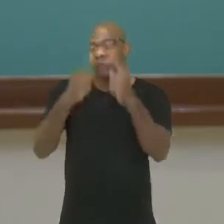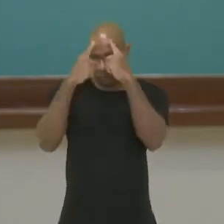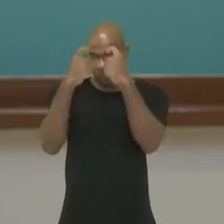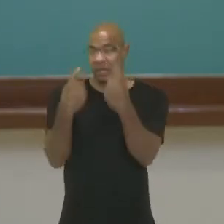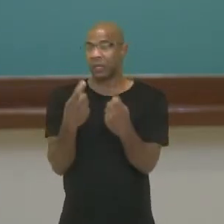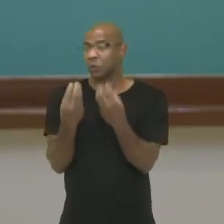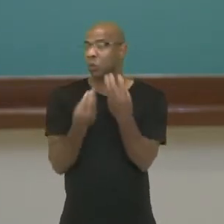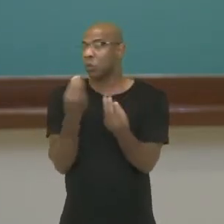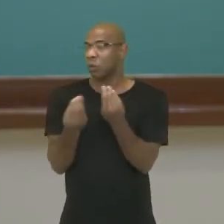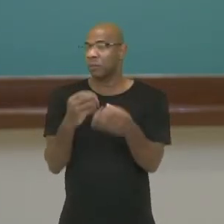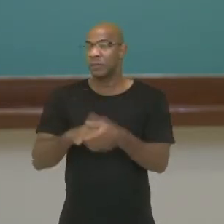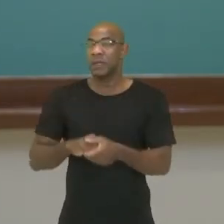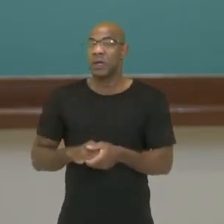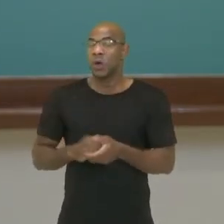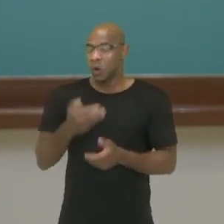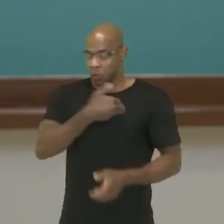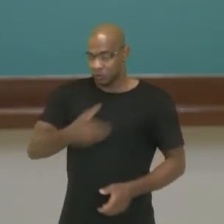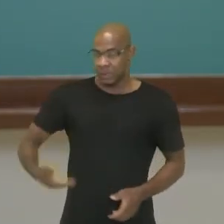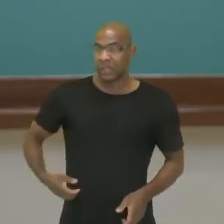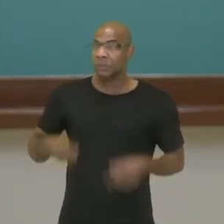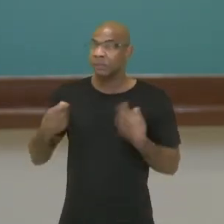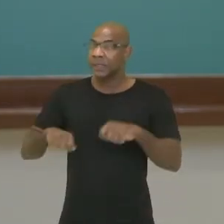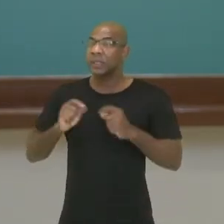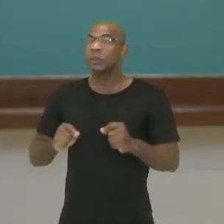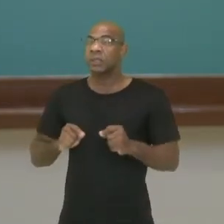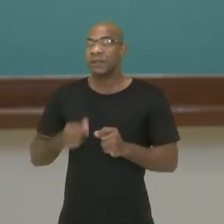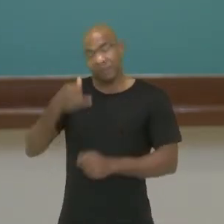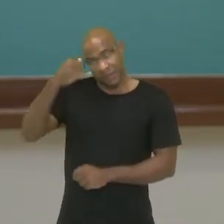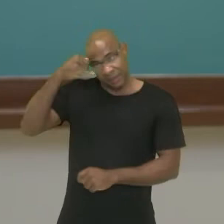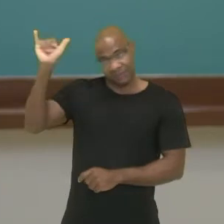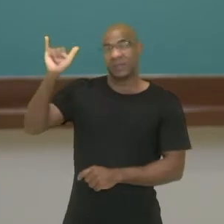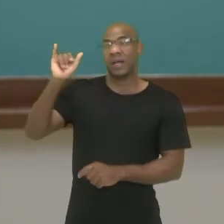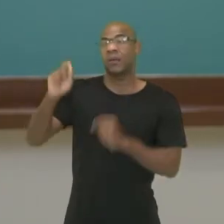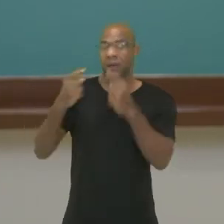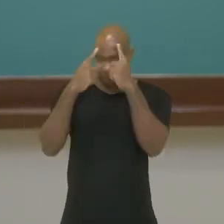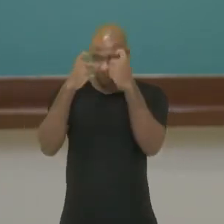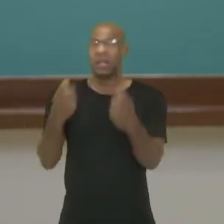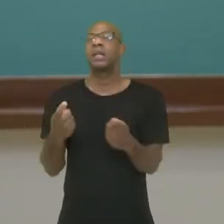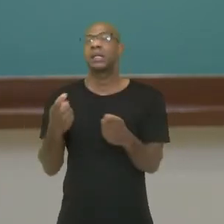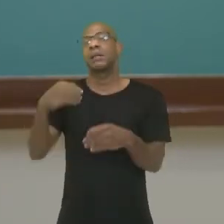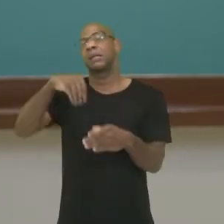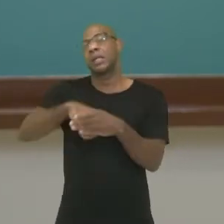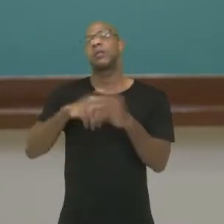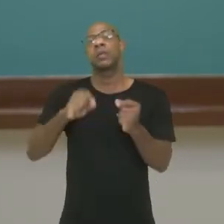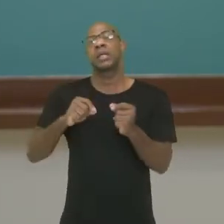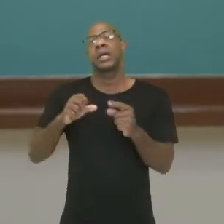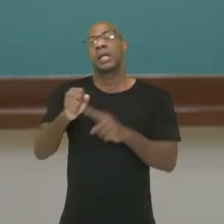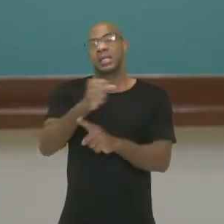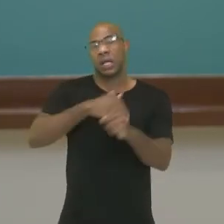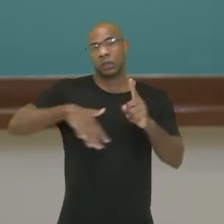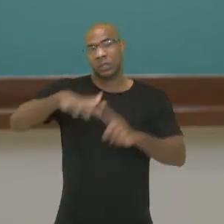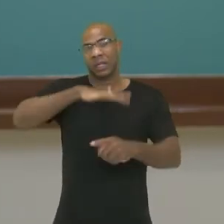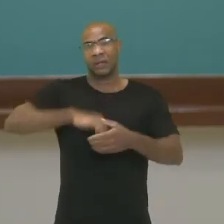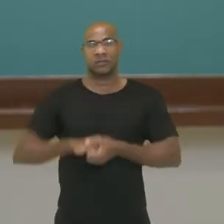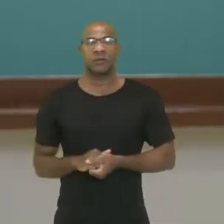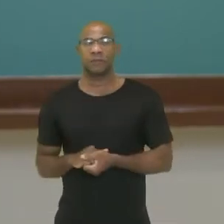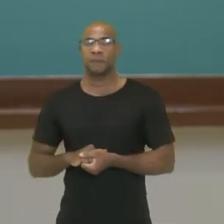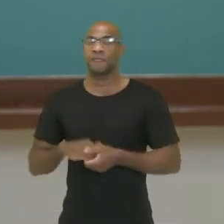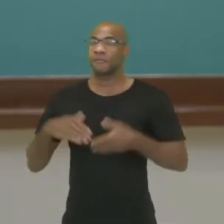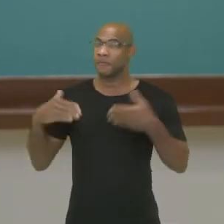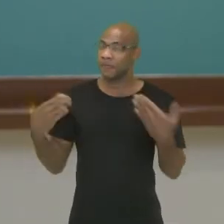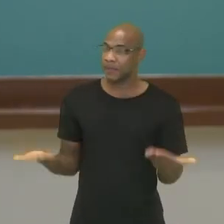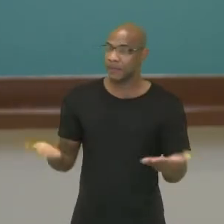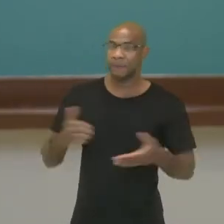intuito de manter a ordem ou de combater a criminalidade, certo? Outras formas de violência, então, elas não